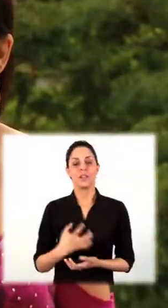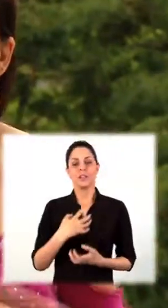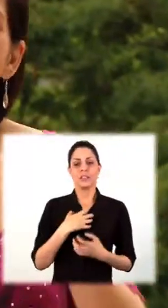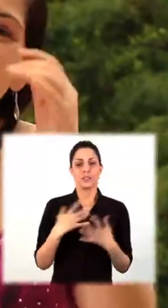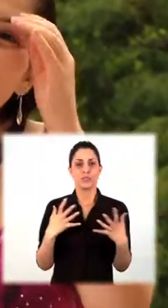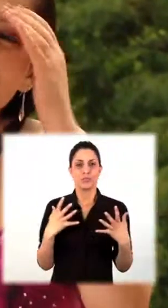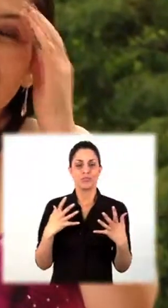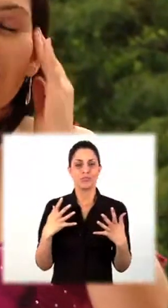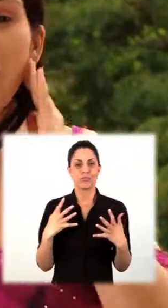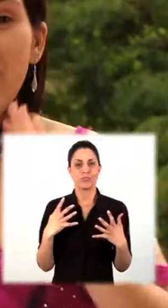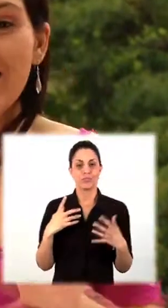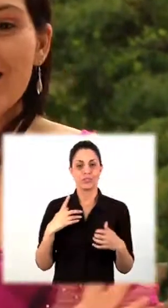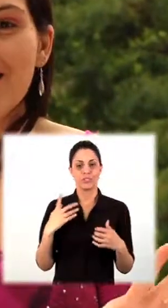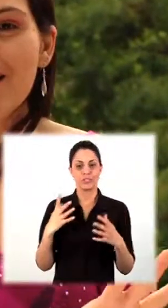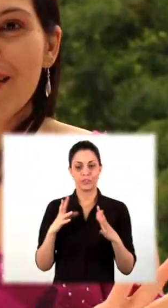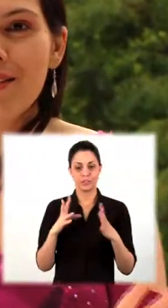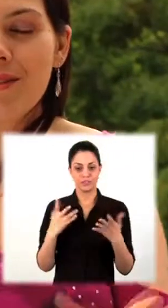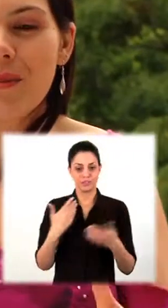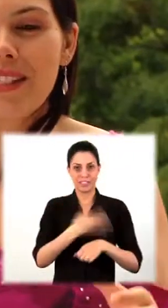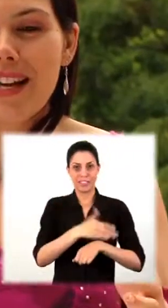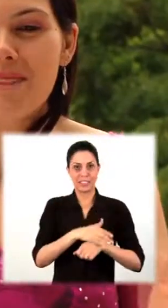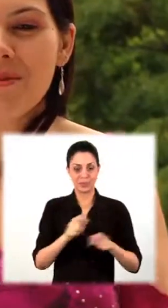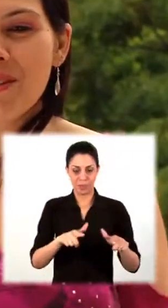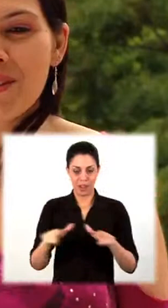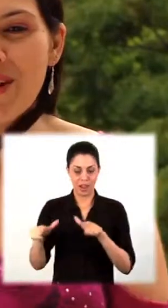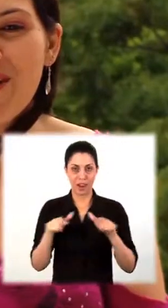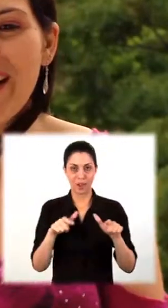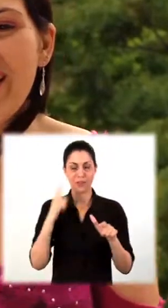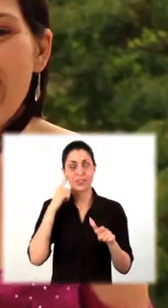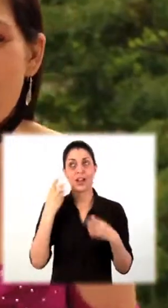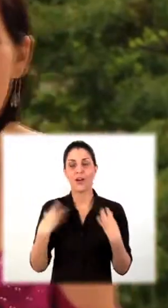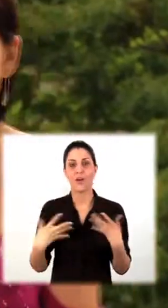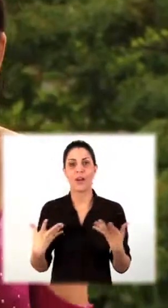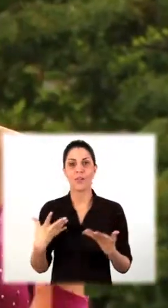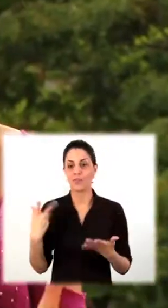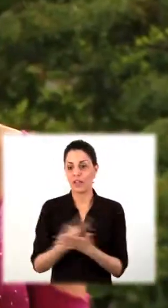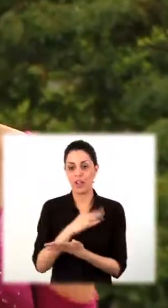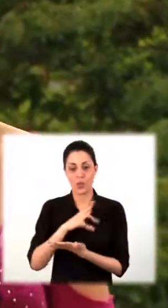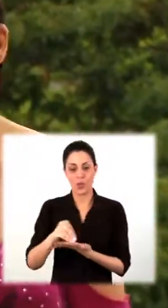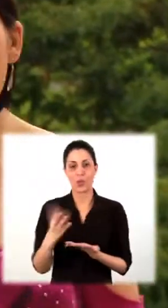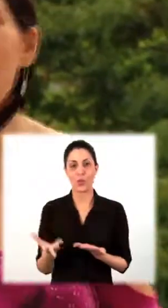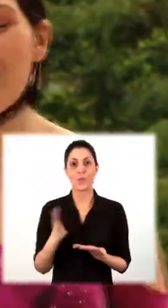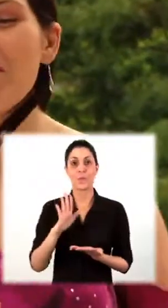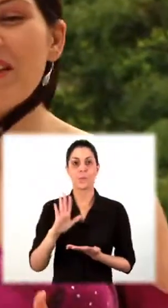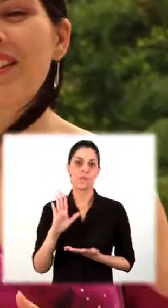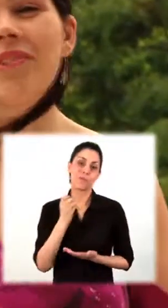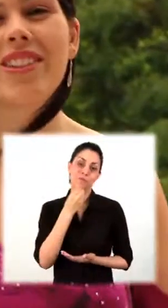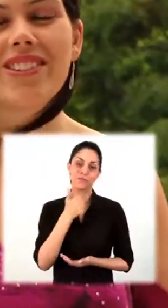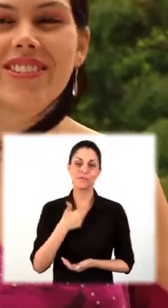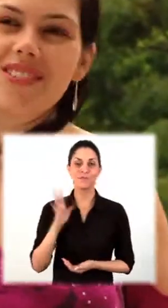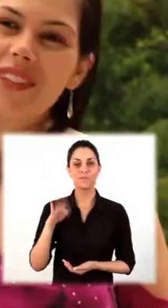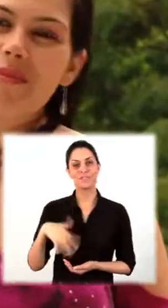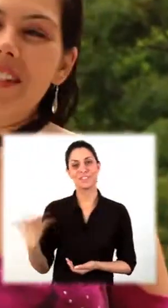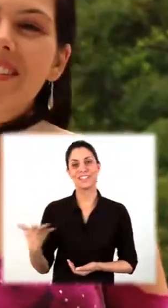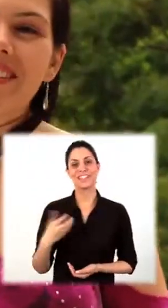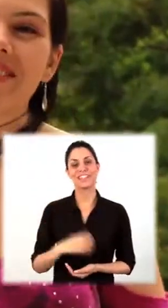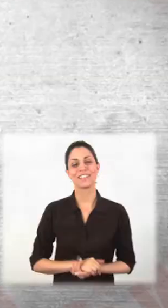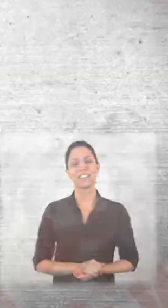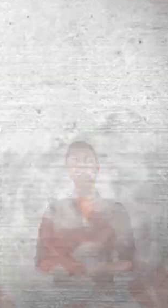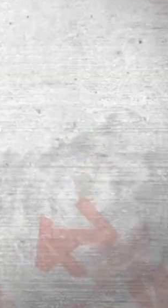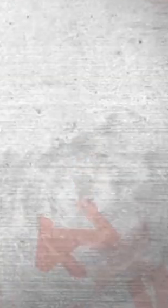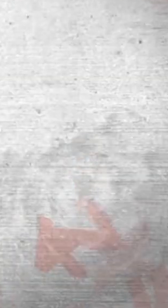pouco insegura. Quando eu olhei aqueles exercícios, eu pensei, ai meu Deus, e agora, né? Eu vou errar tudo. Mas não, foi bem tranquilo, bem